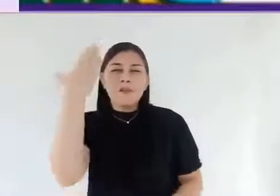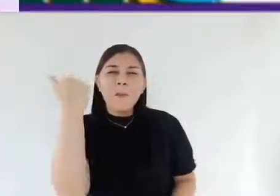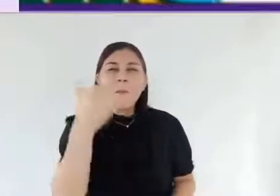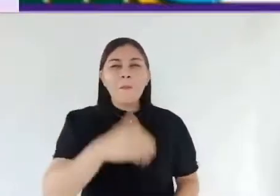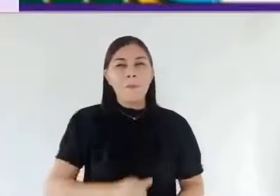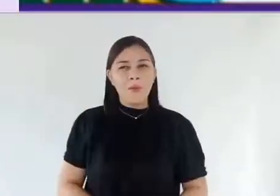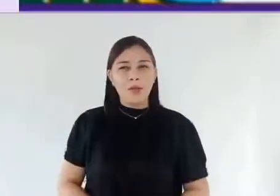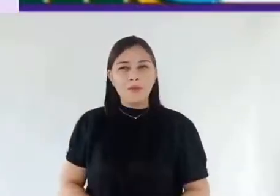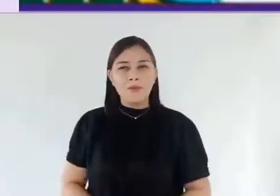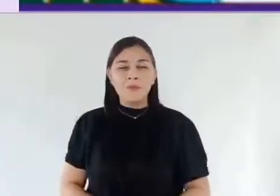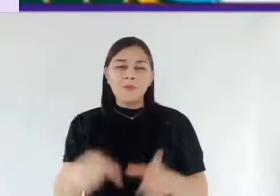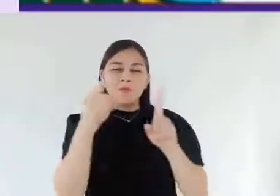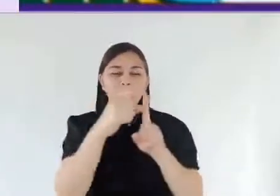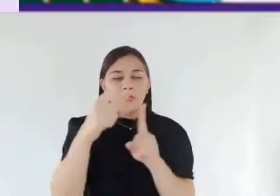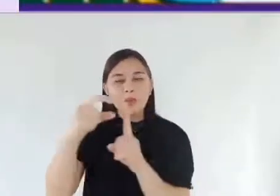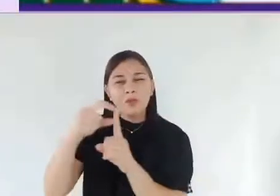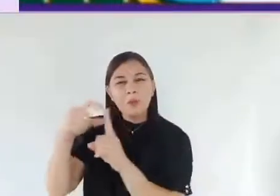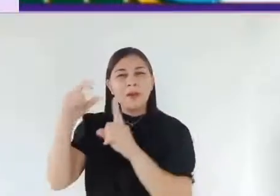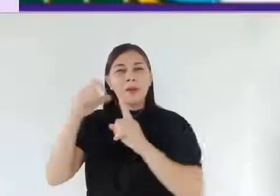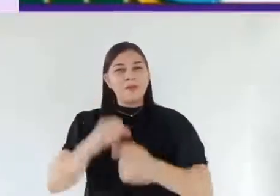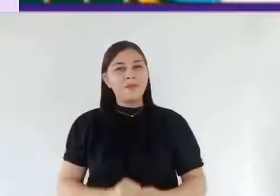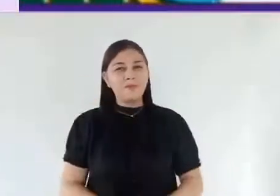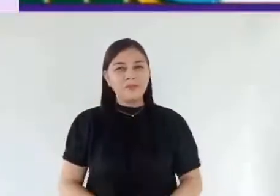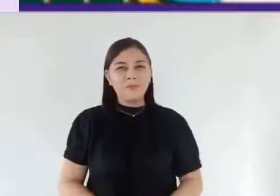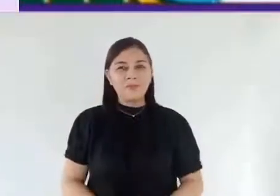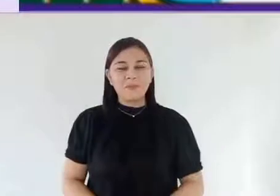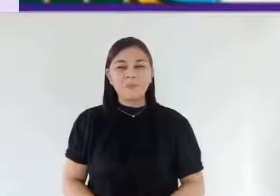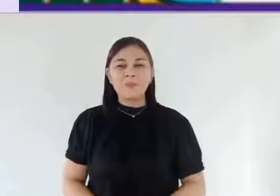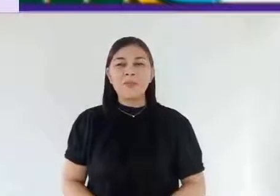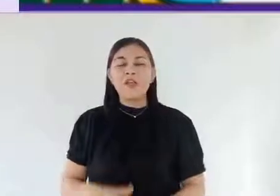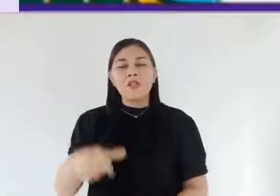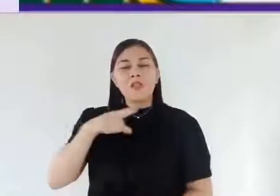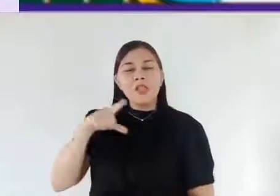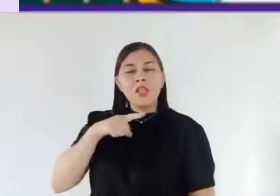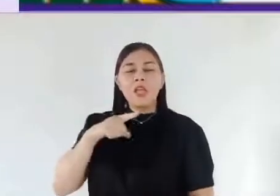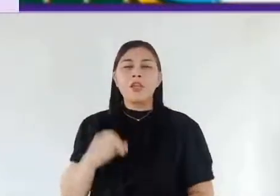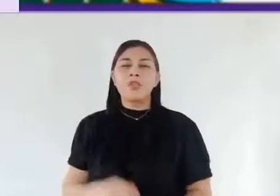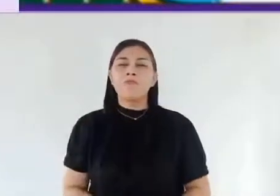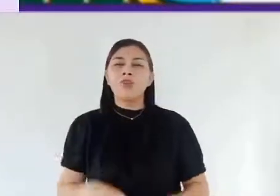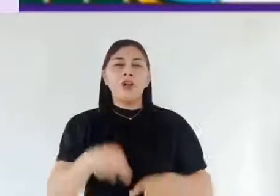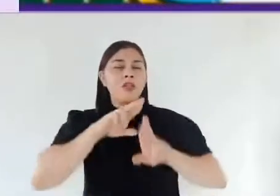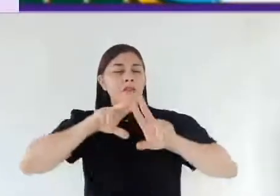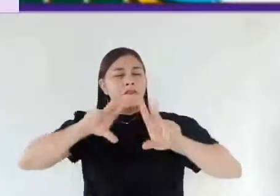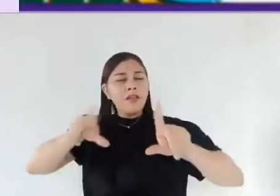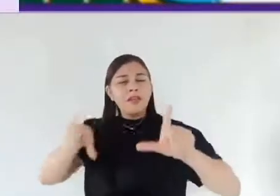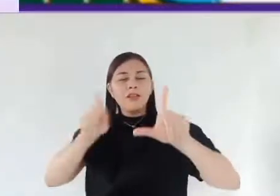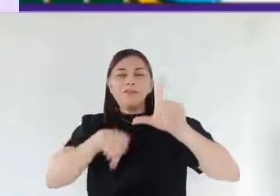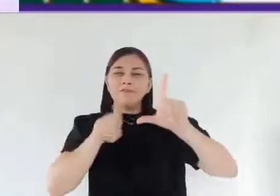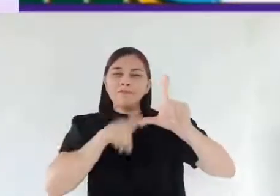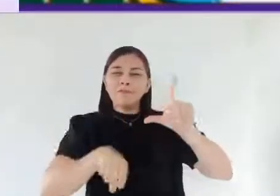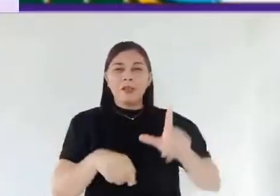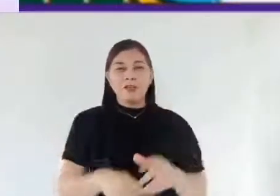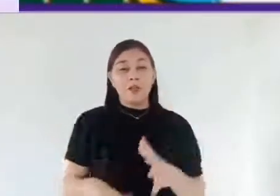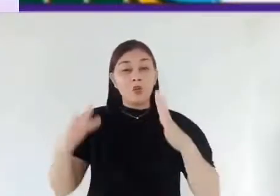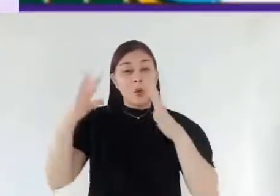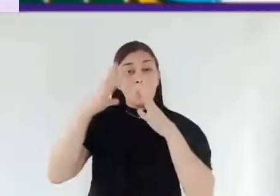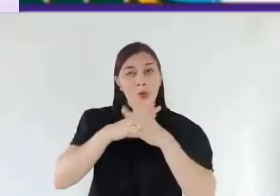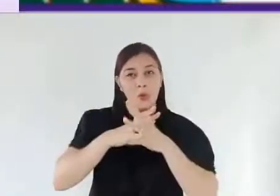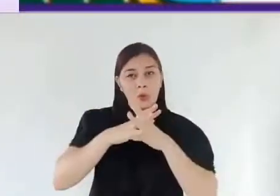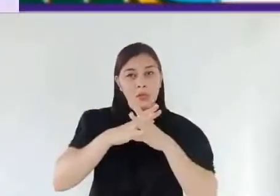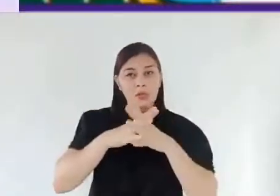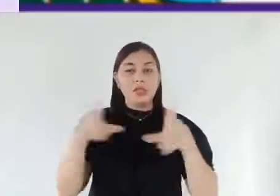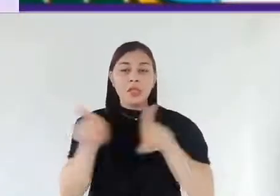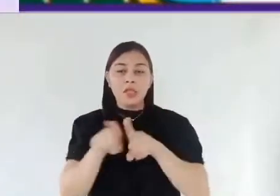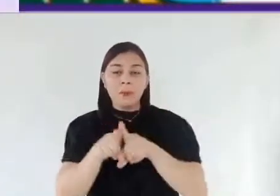que essas palavrinhas Elas são compostas por várias letrinhas Consoantes e